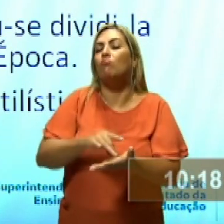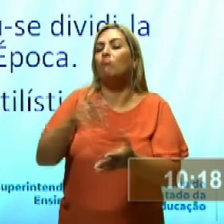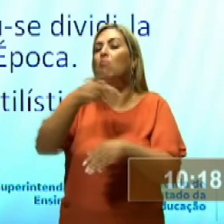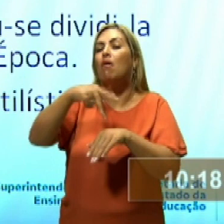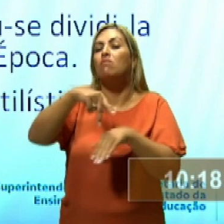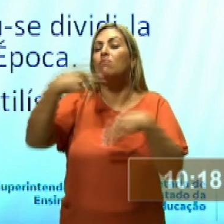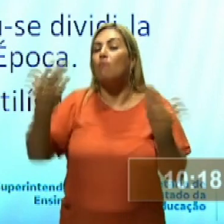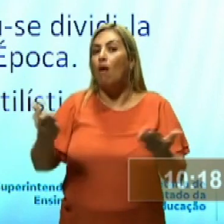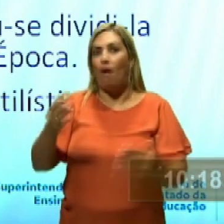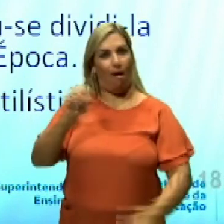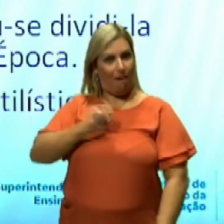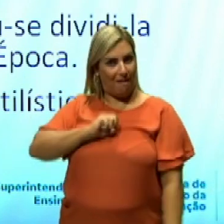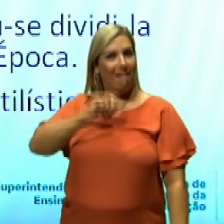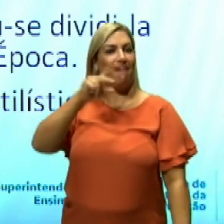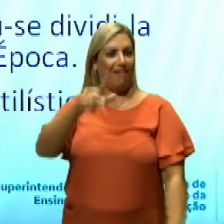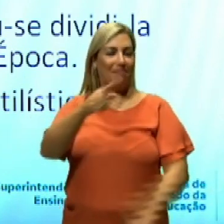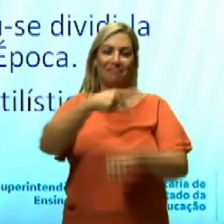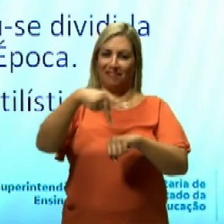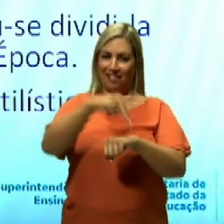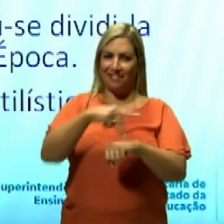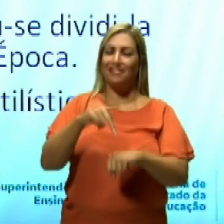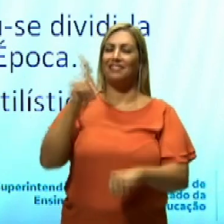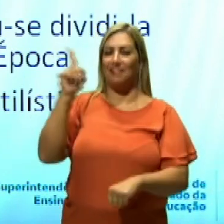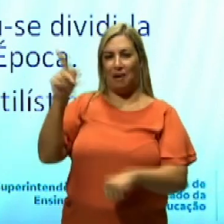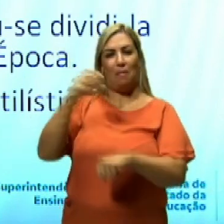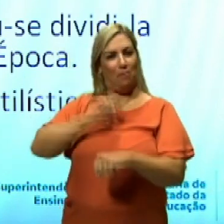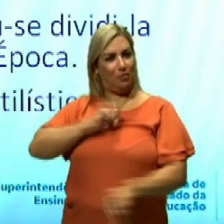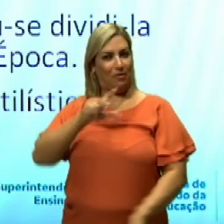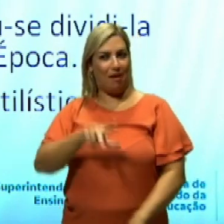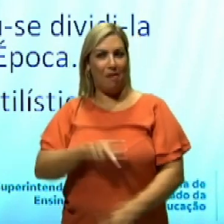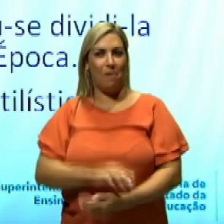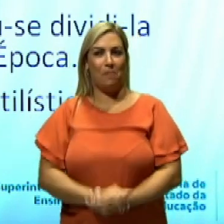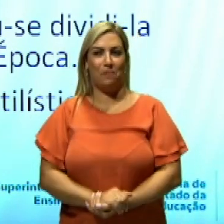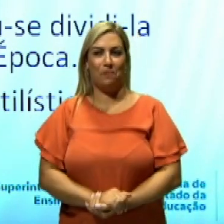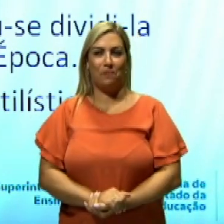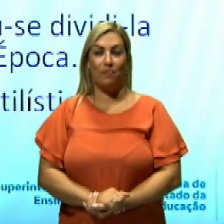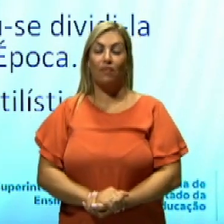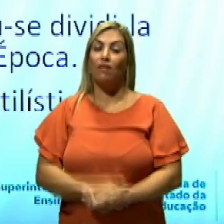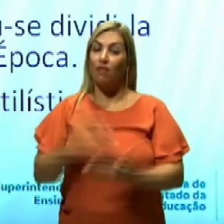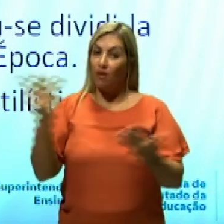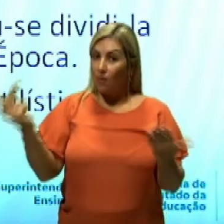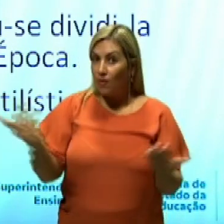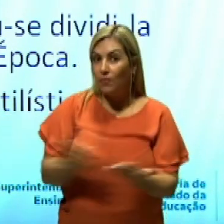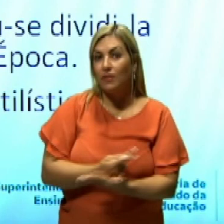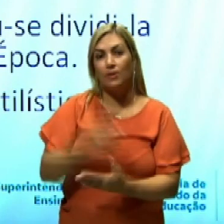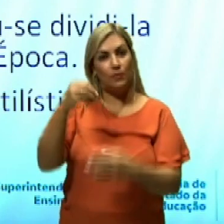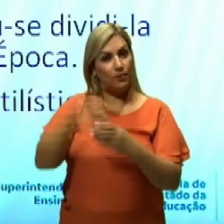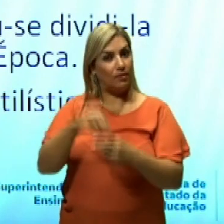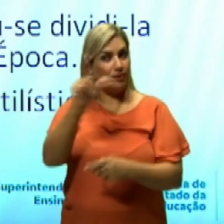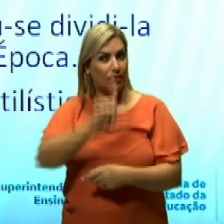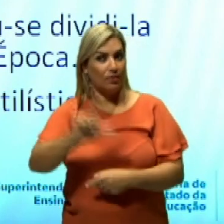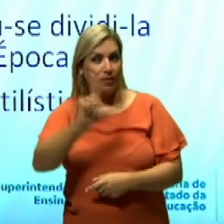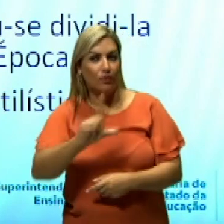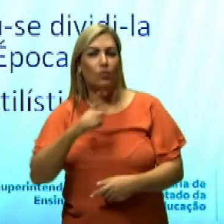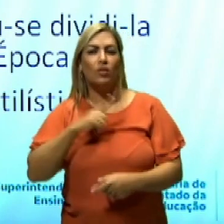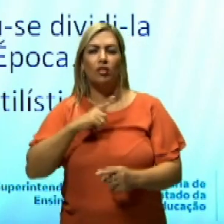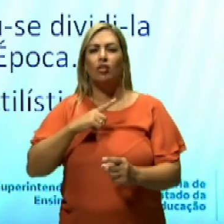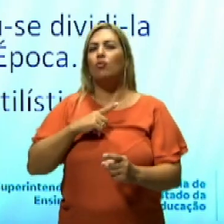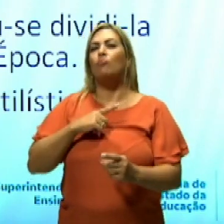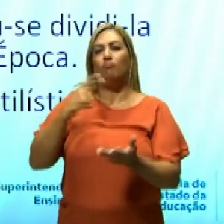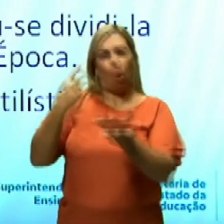literatura portuguesa de portugal para isso que aconteceu dentro da literatura foram